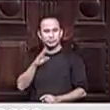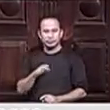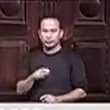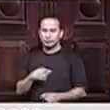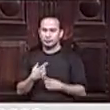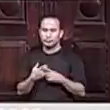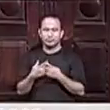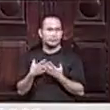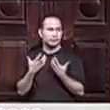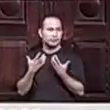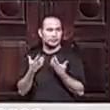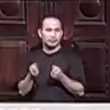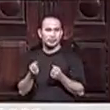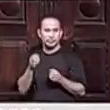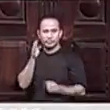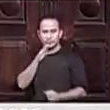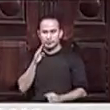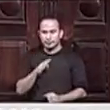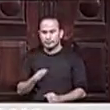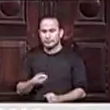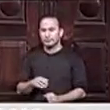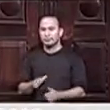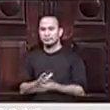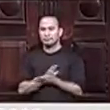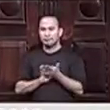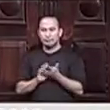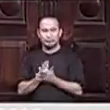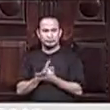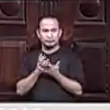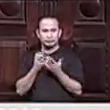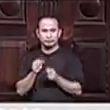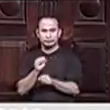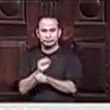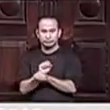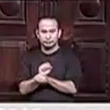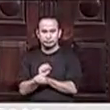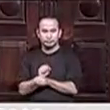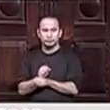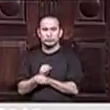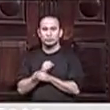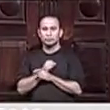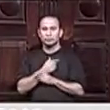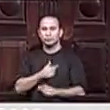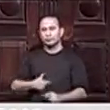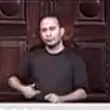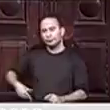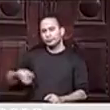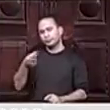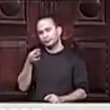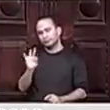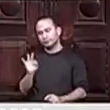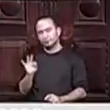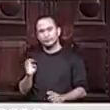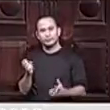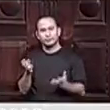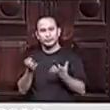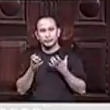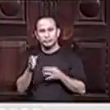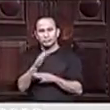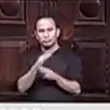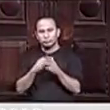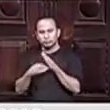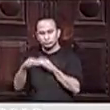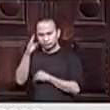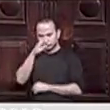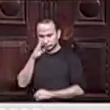sangrando em praça pública, a ninguém interessa ver a paralisação e o colapso do governo federal. Interessa a todos os brasileiros de